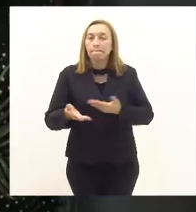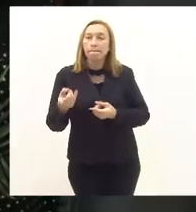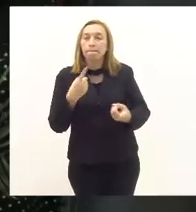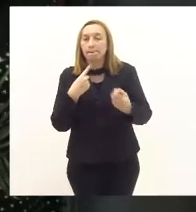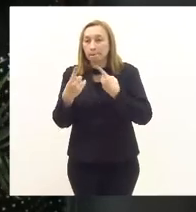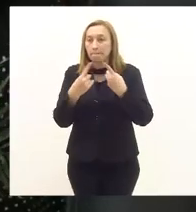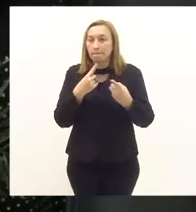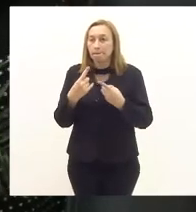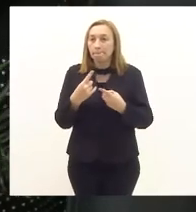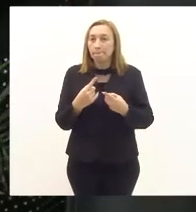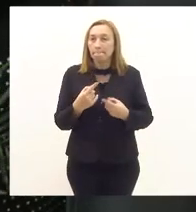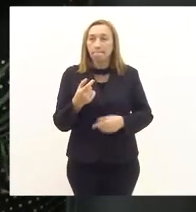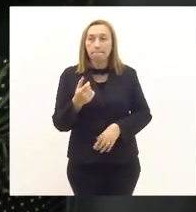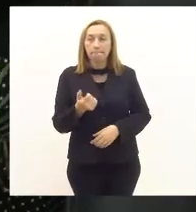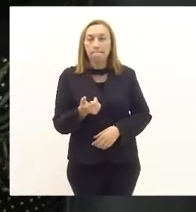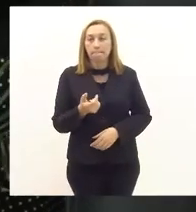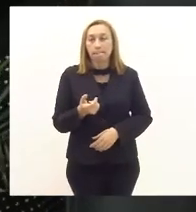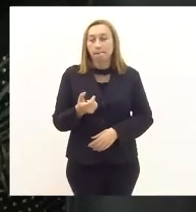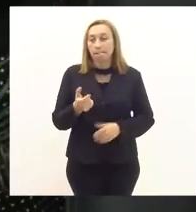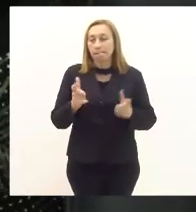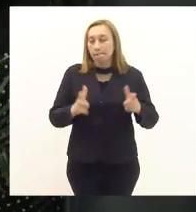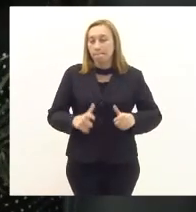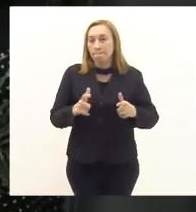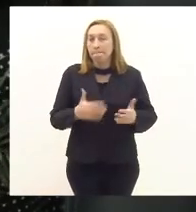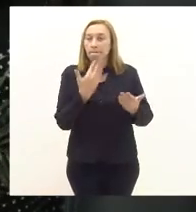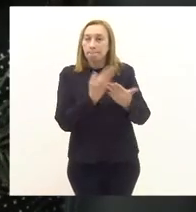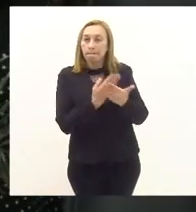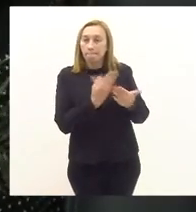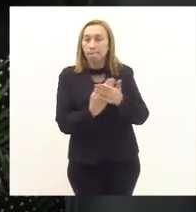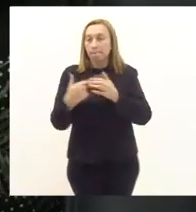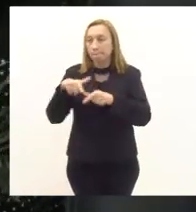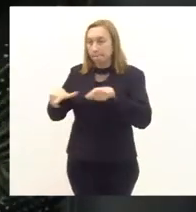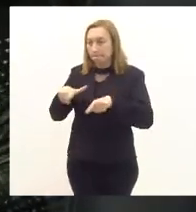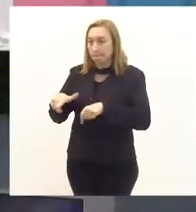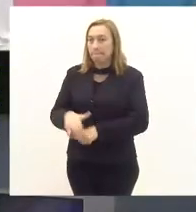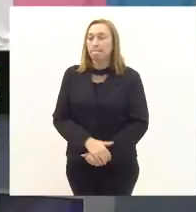abertura, tanto de mente quanto de ambiente de estudo barra trabalho.